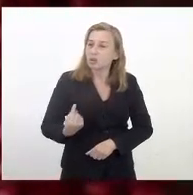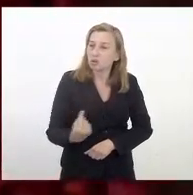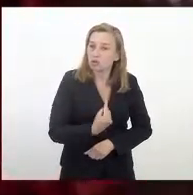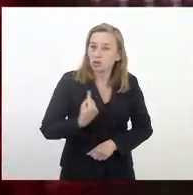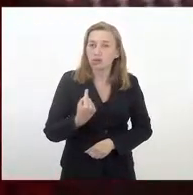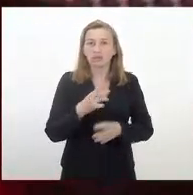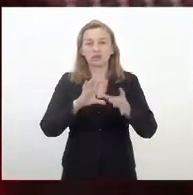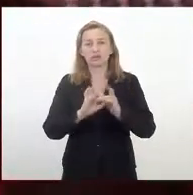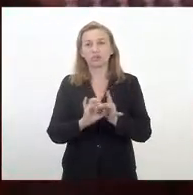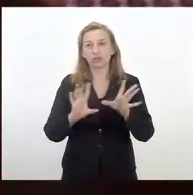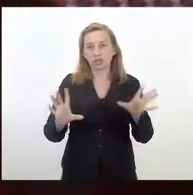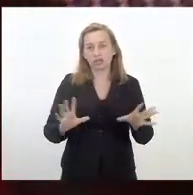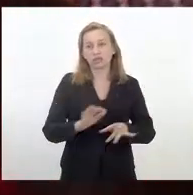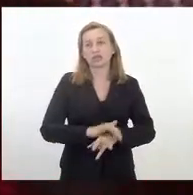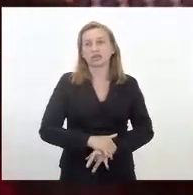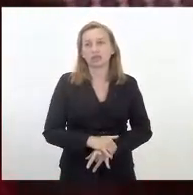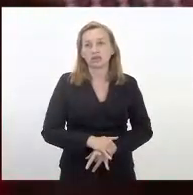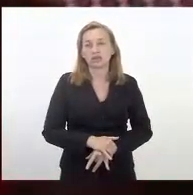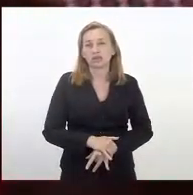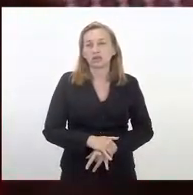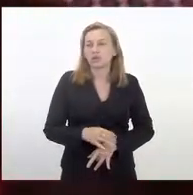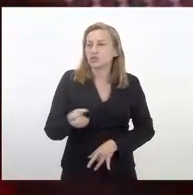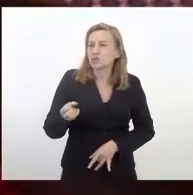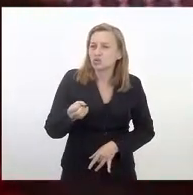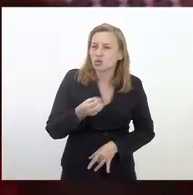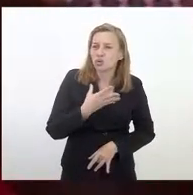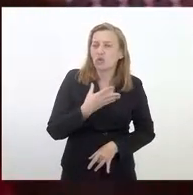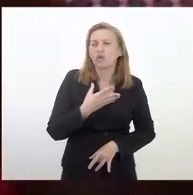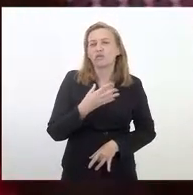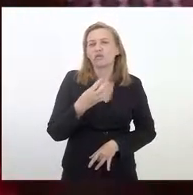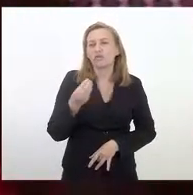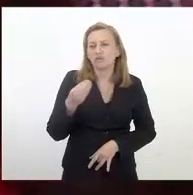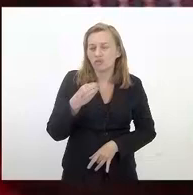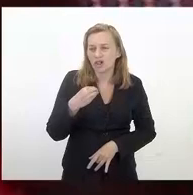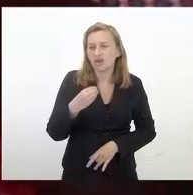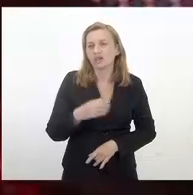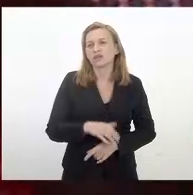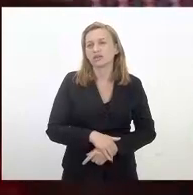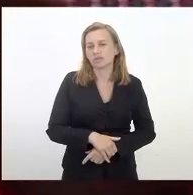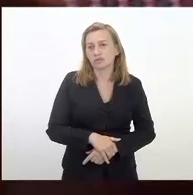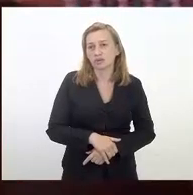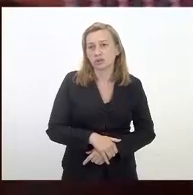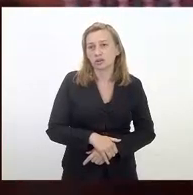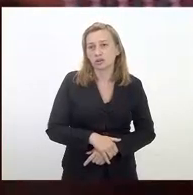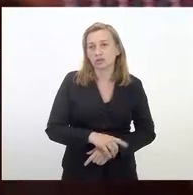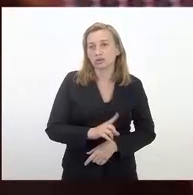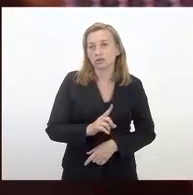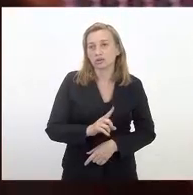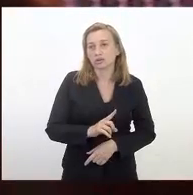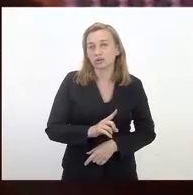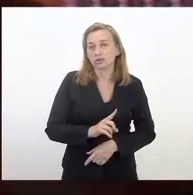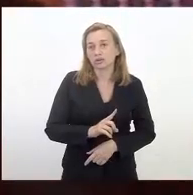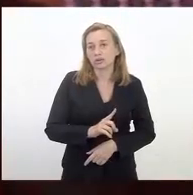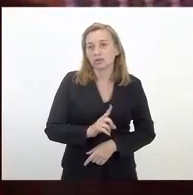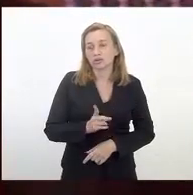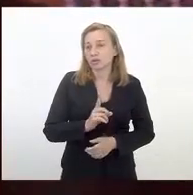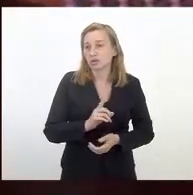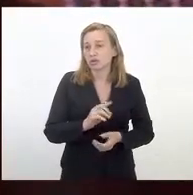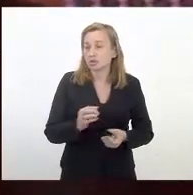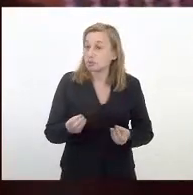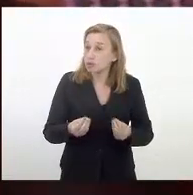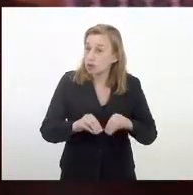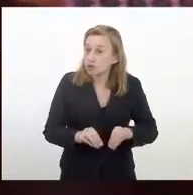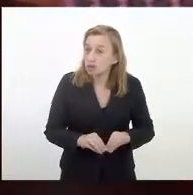democracia Tão novinha tão frágil ainda não se efetive há